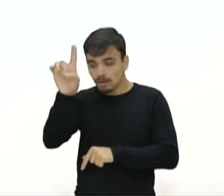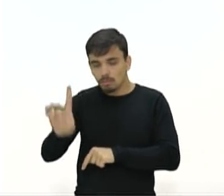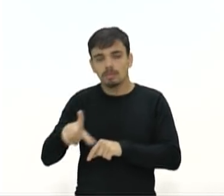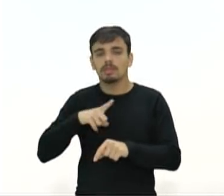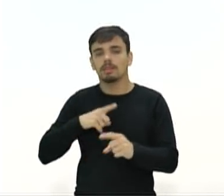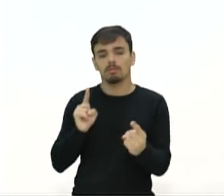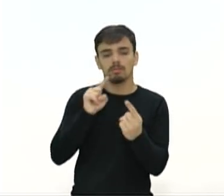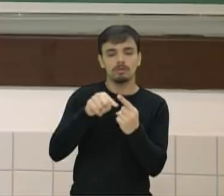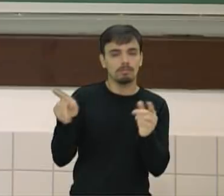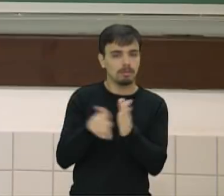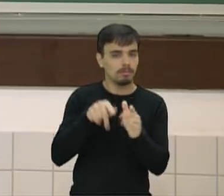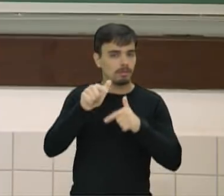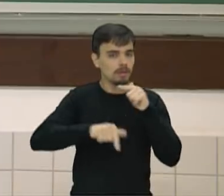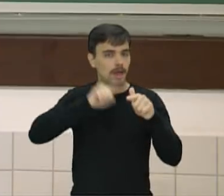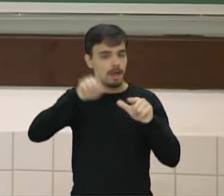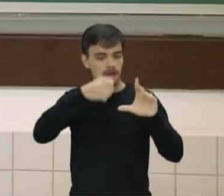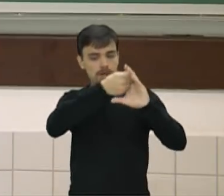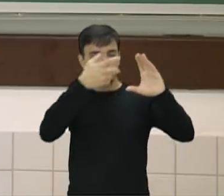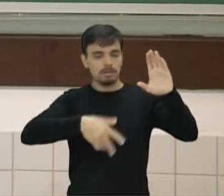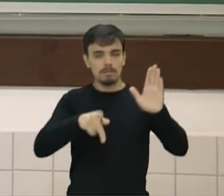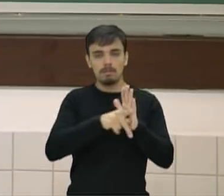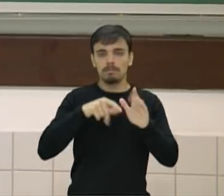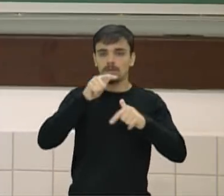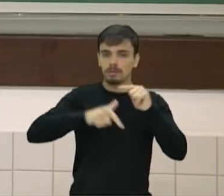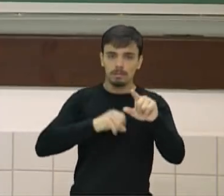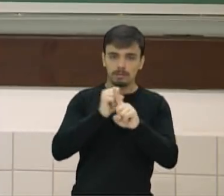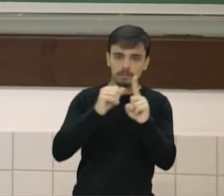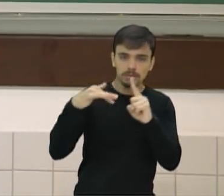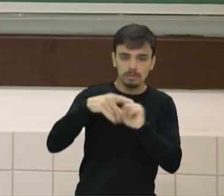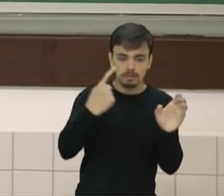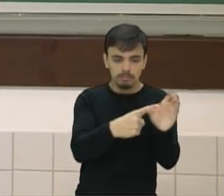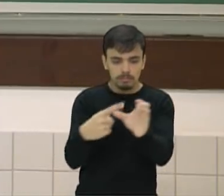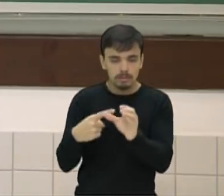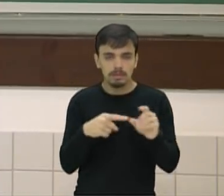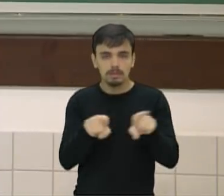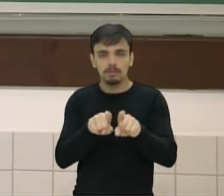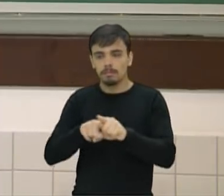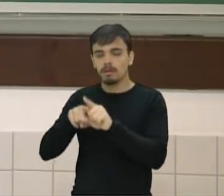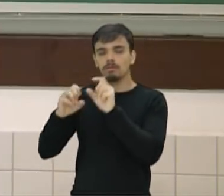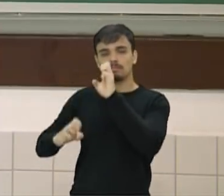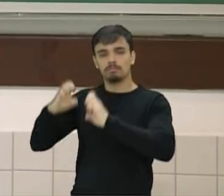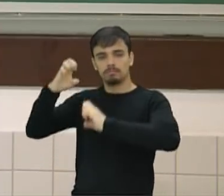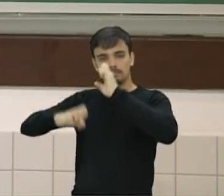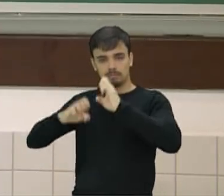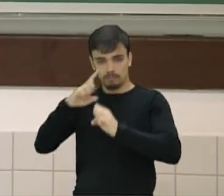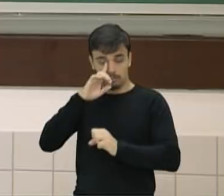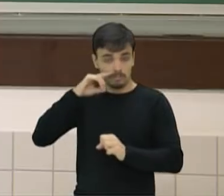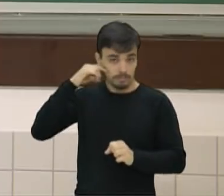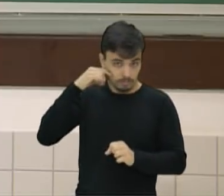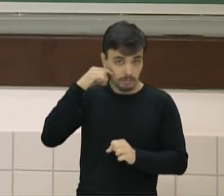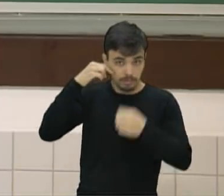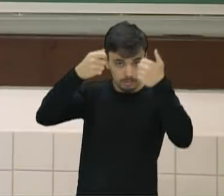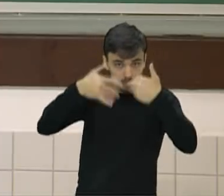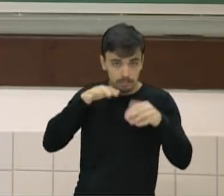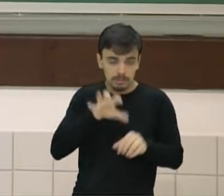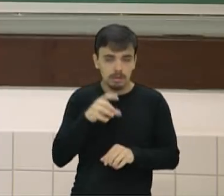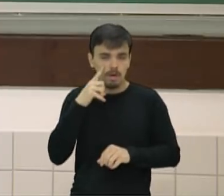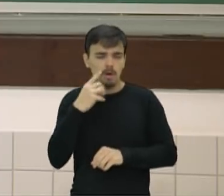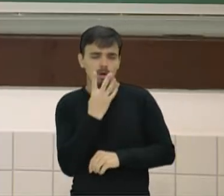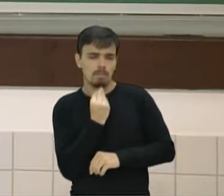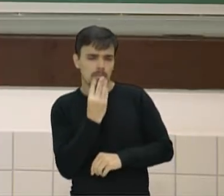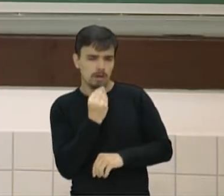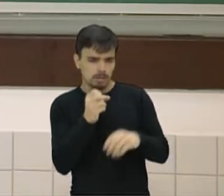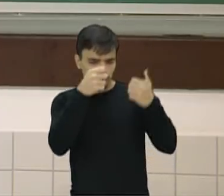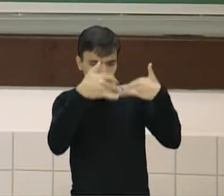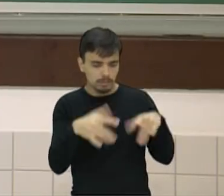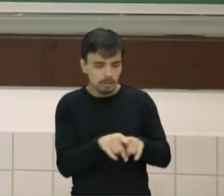Essa é a característica do trabalho nas sociedades urbanas, nas sociedades industriais, segundo Durkheim. Veja o conto do Machado.